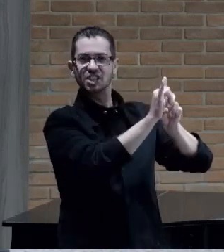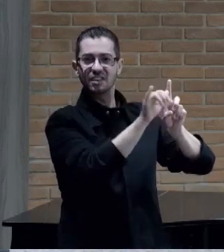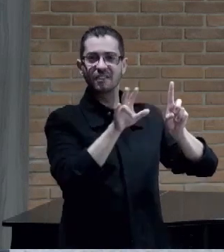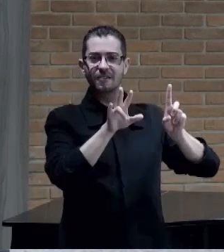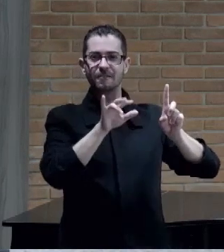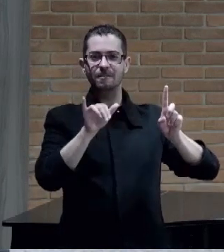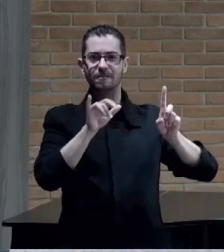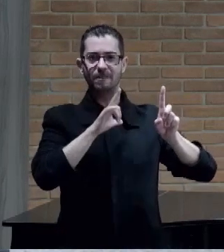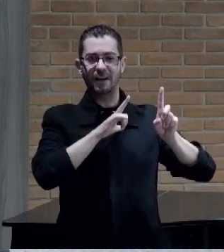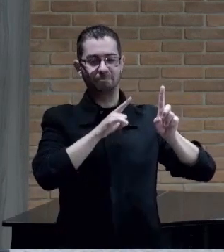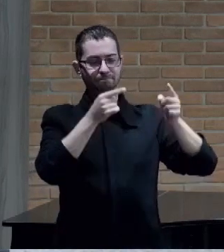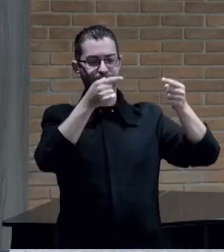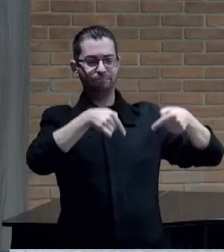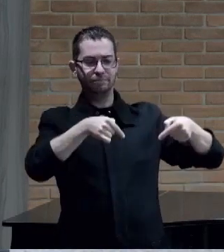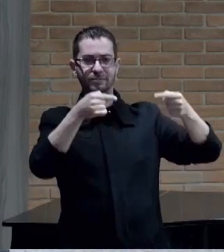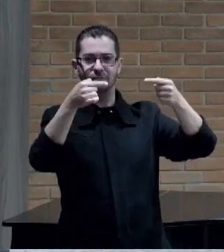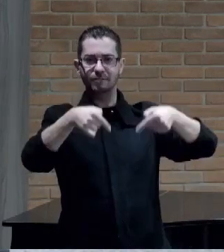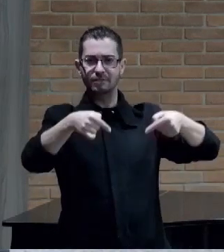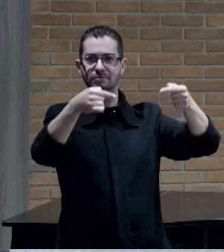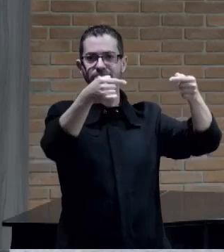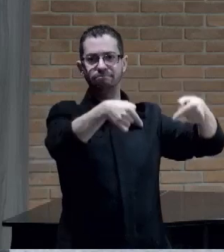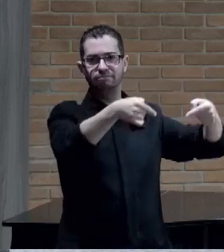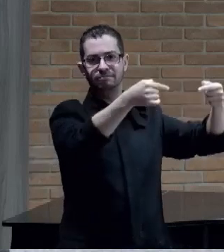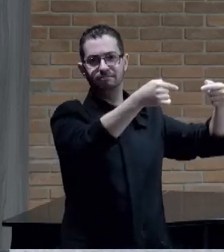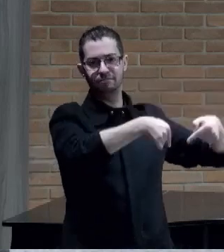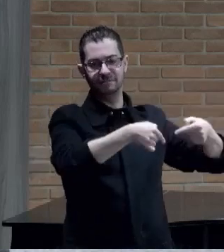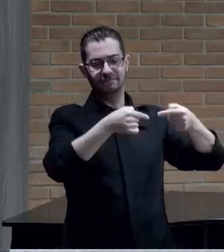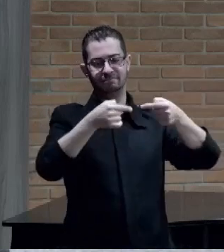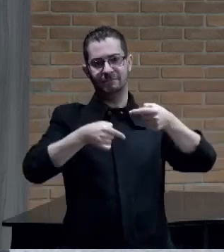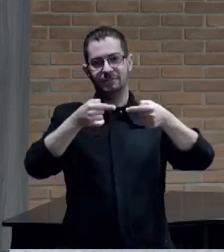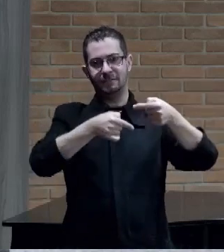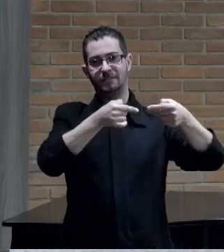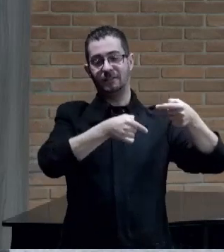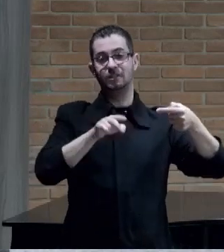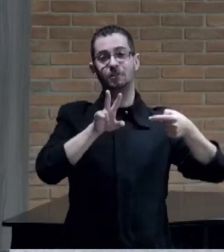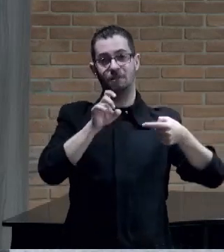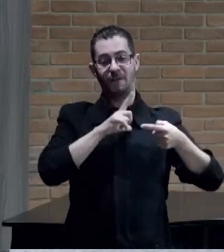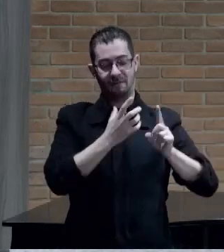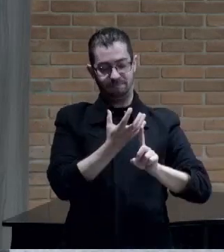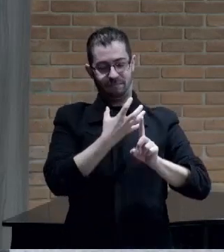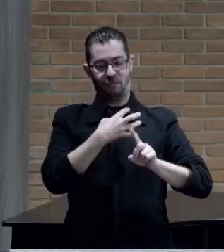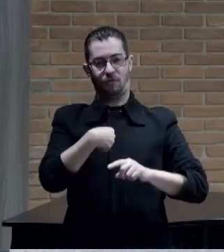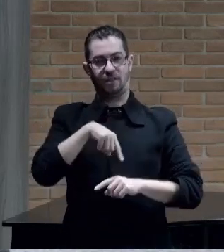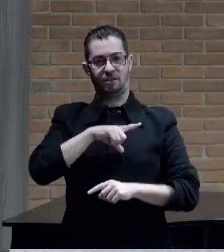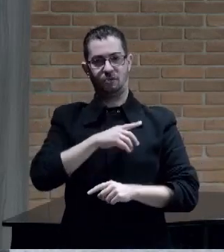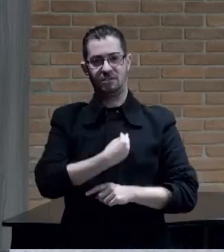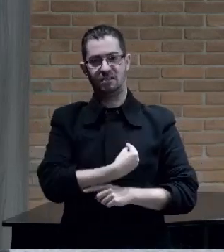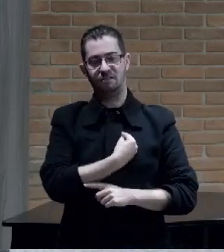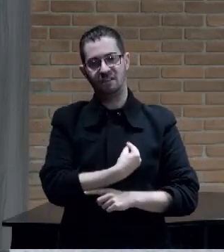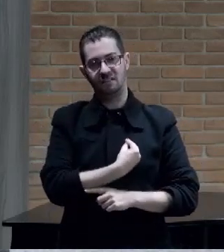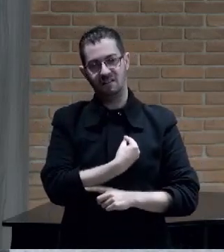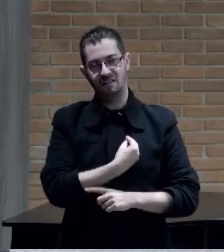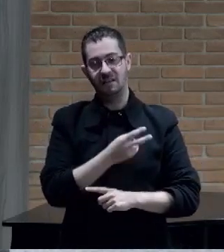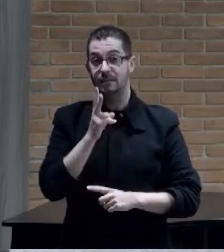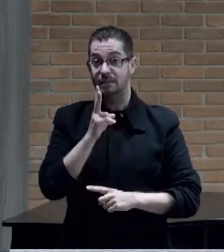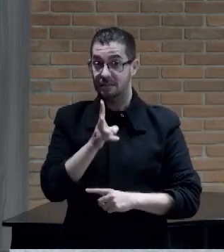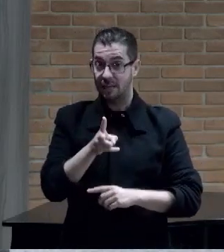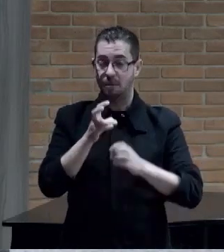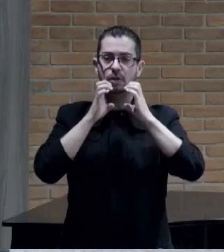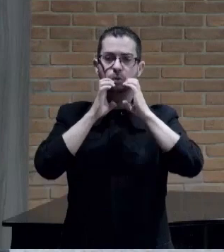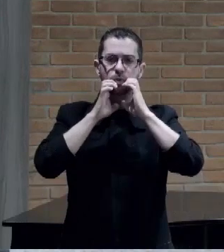tudo isso. É assim que o evangelho vai fazendo efeito na nossa vida. Então, sempre que o evangelho ele é pregado